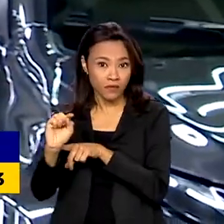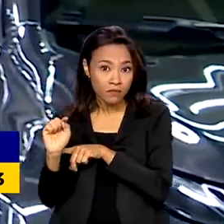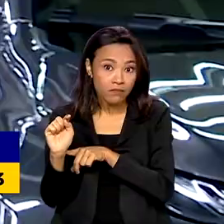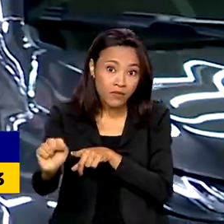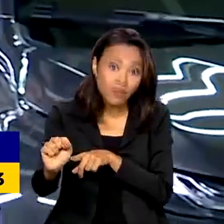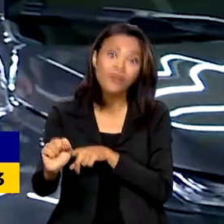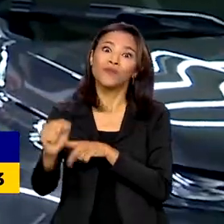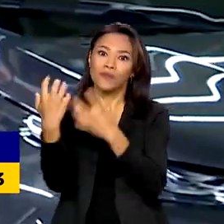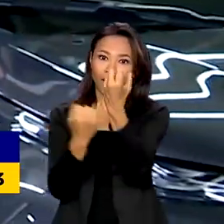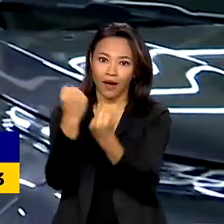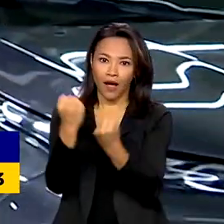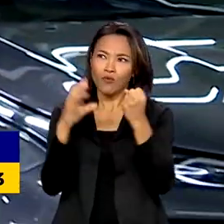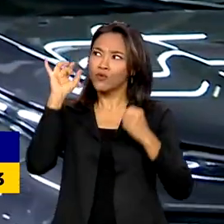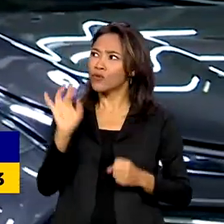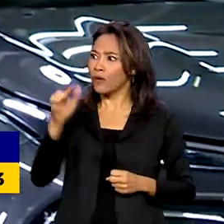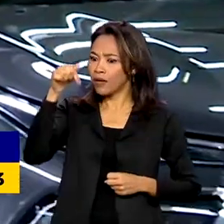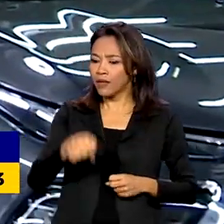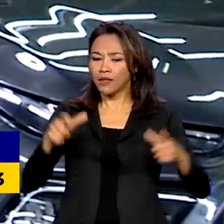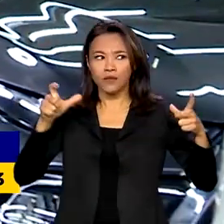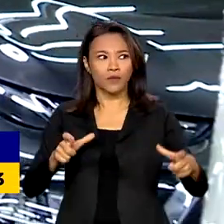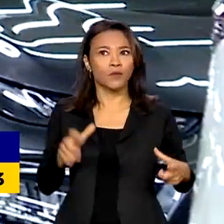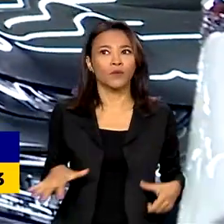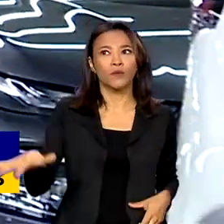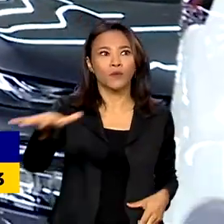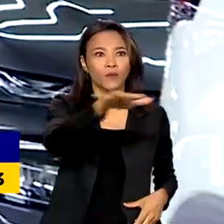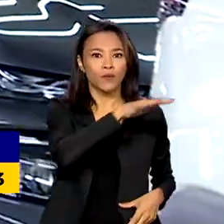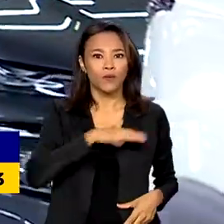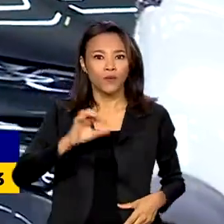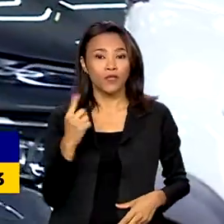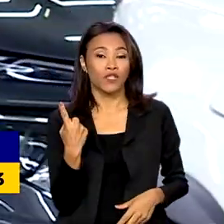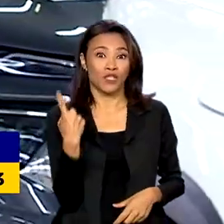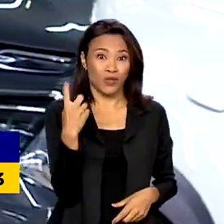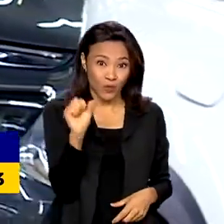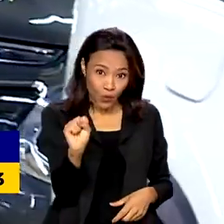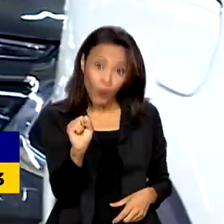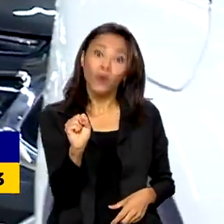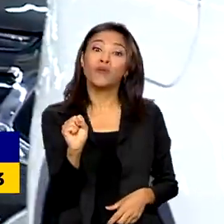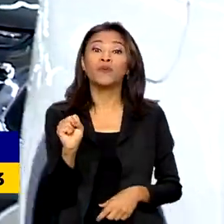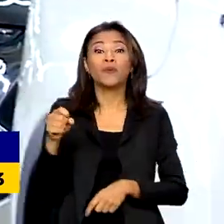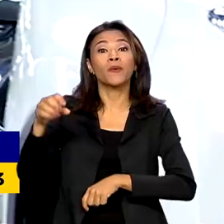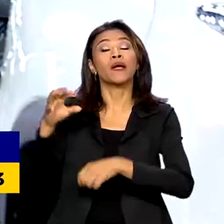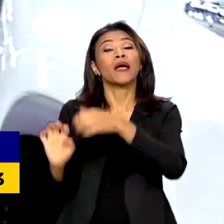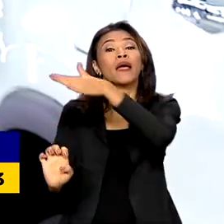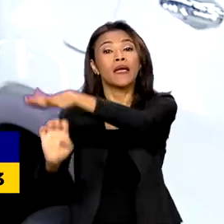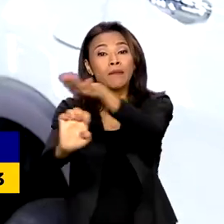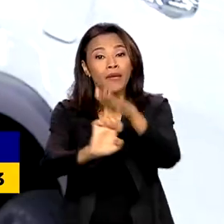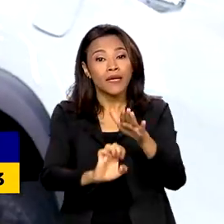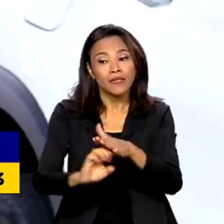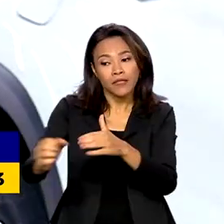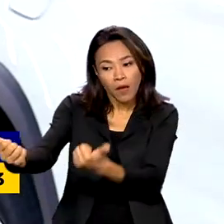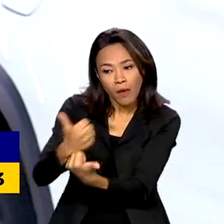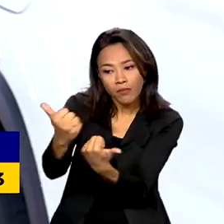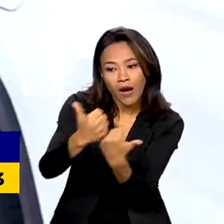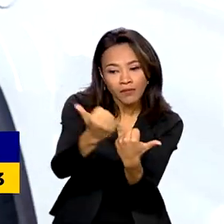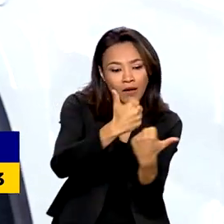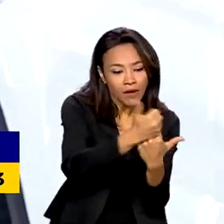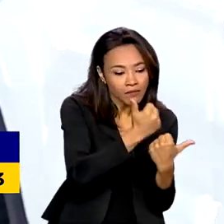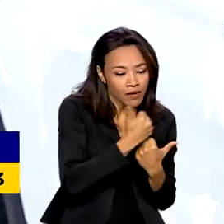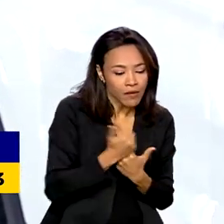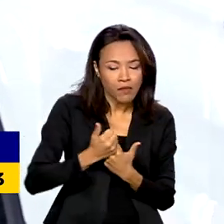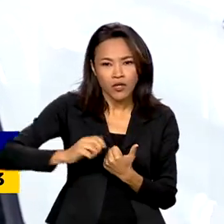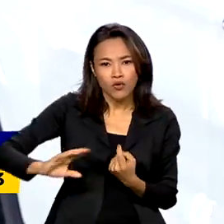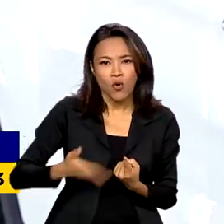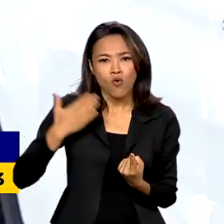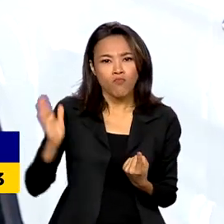veículos. Só aqui no Parque Industrial são 18 empresas fornecedoras, que juntas são responsáveis pela